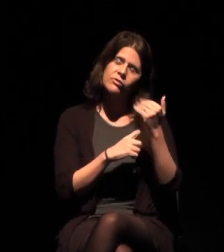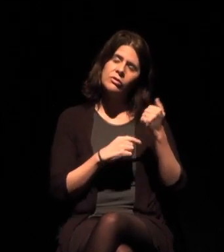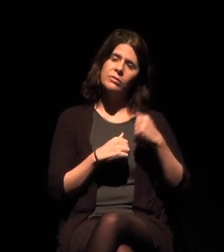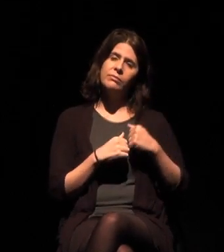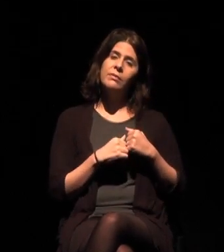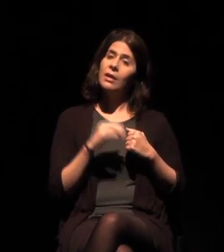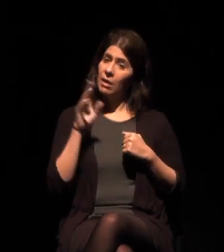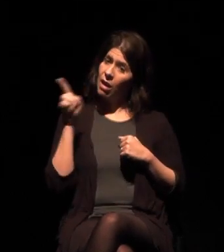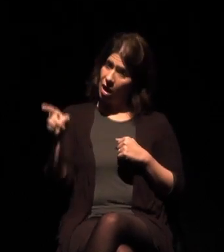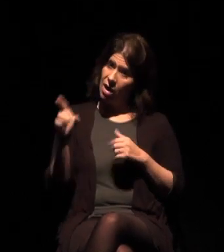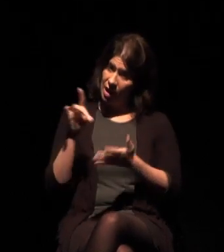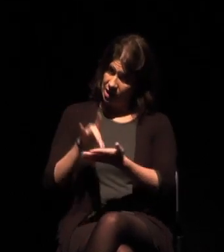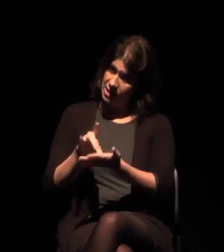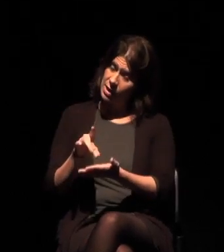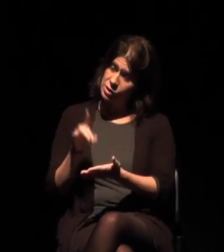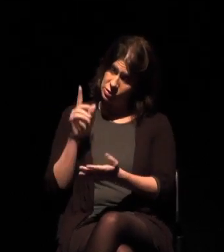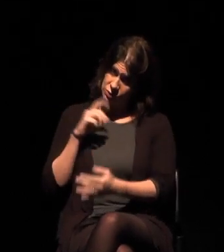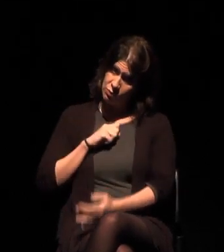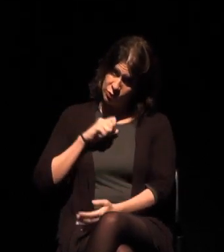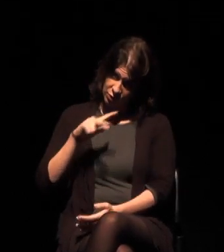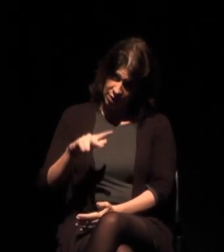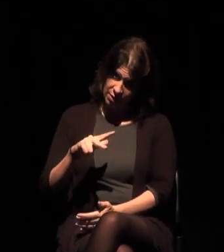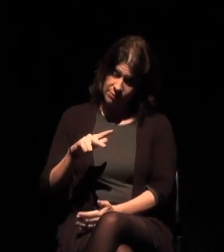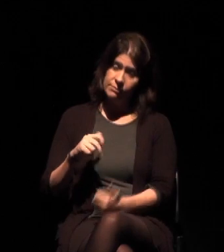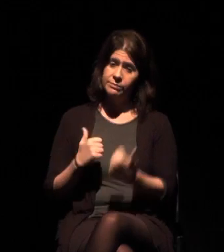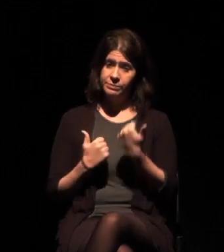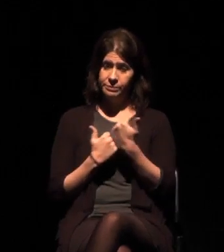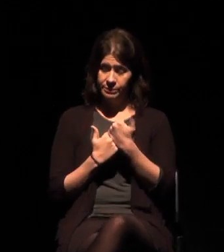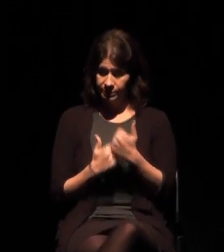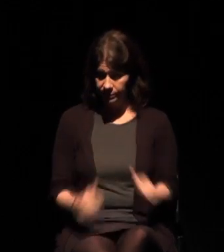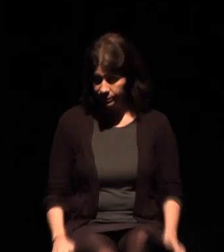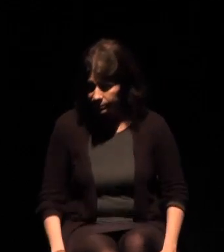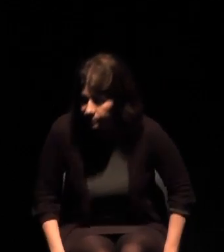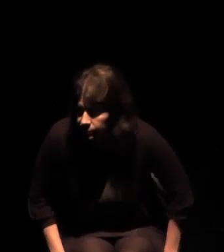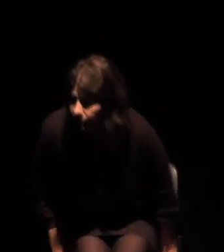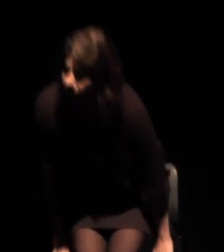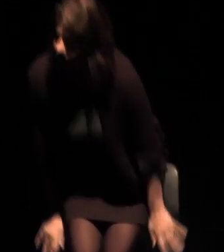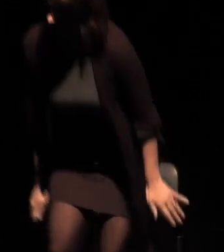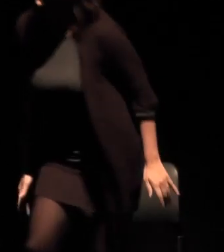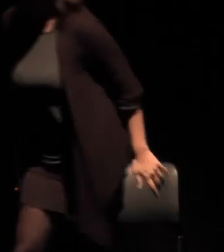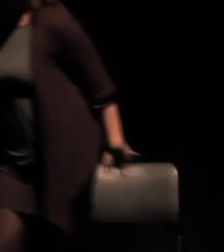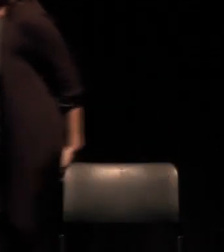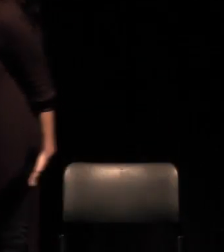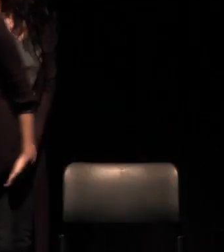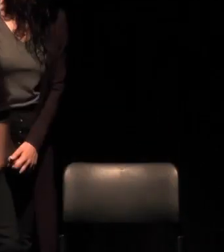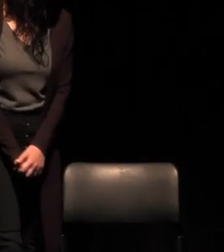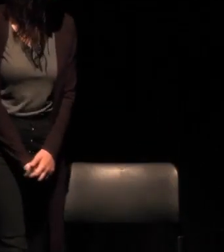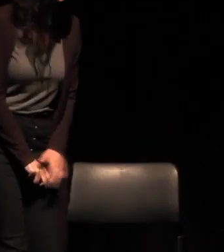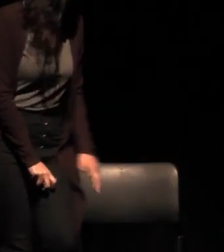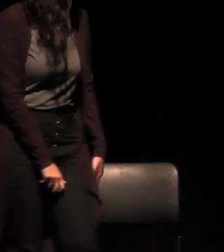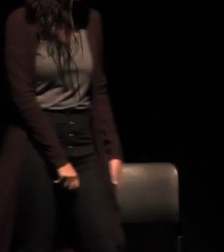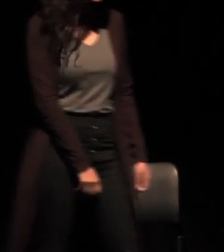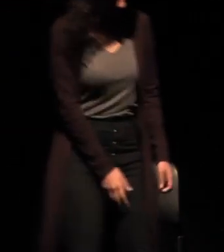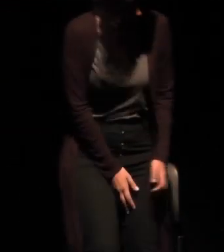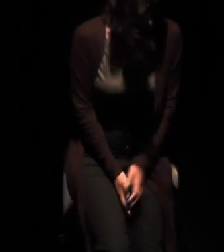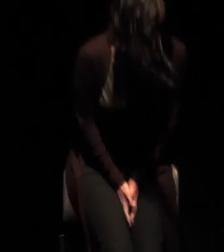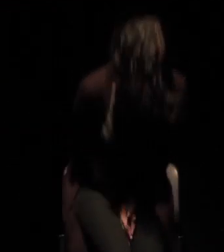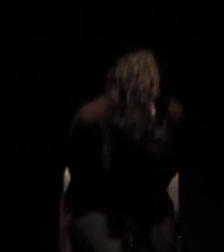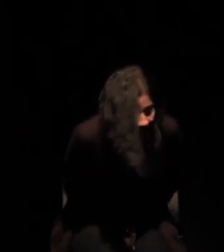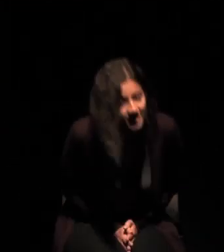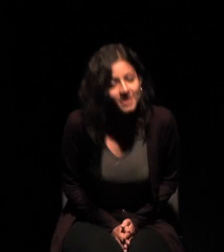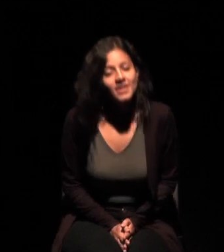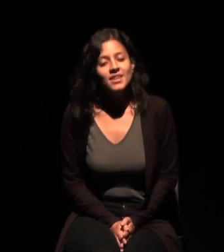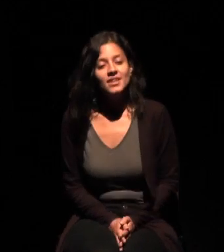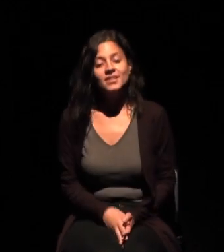portugal depois fazem nomeadamente trabalhos testes do uso dele lado com os colegas